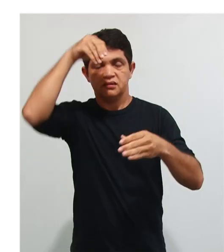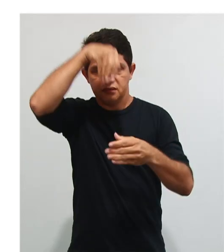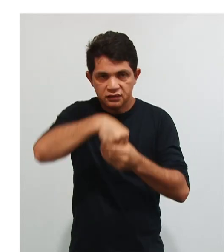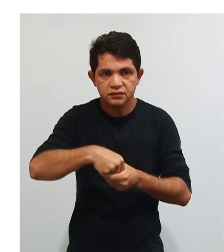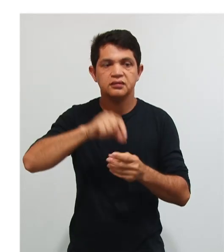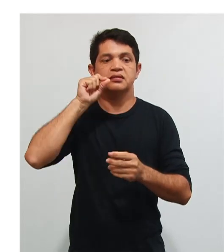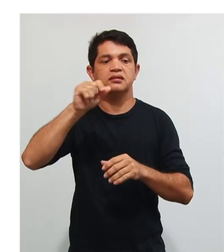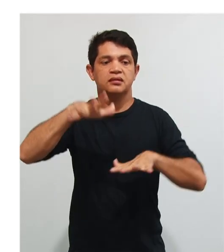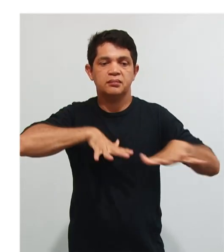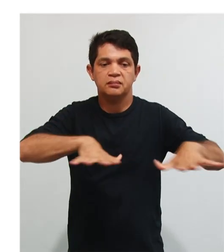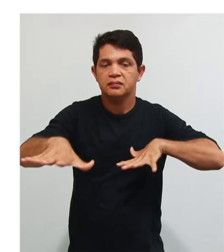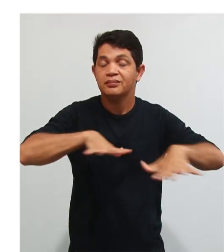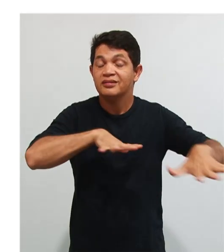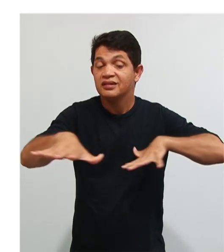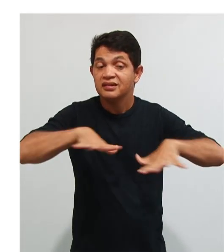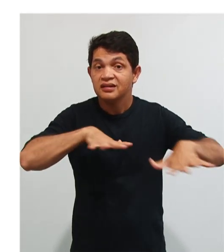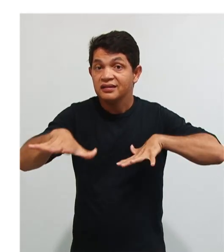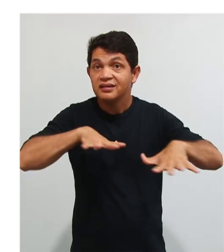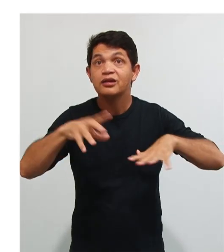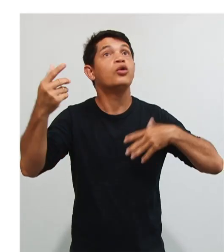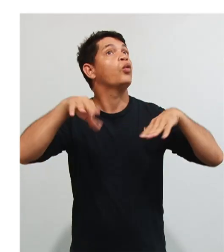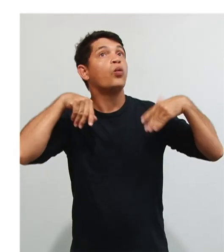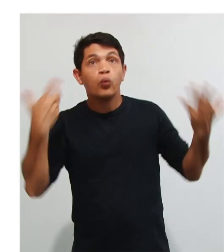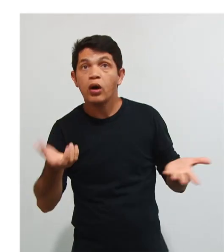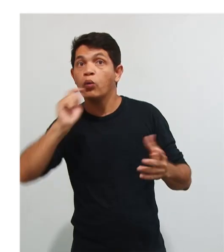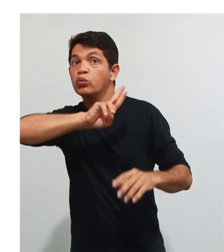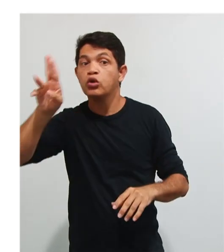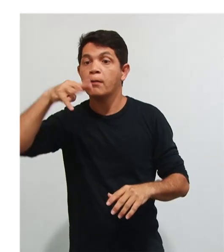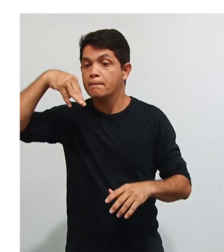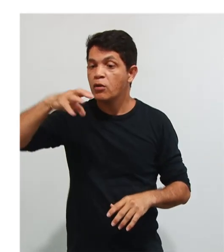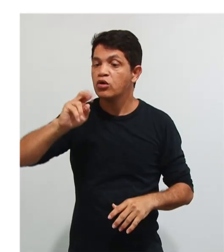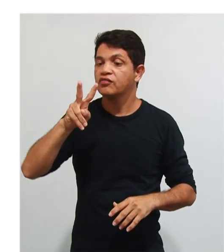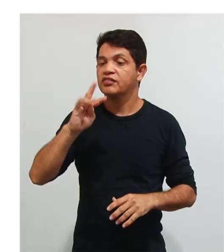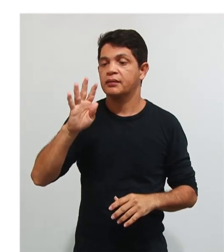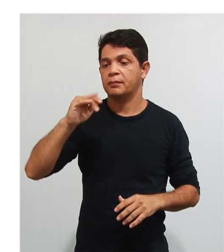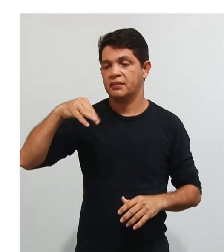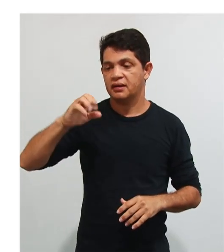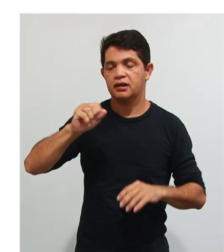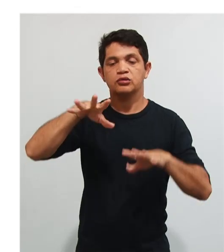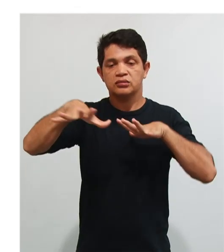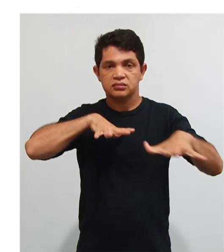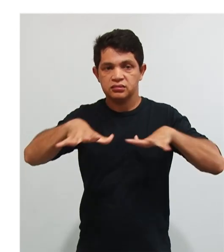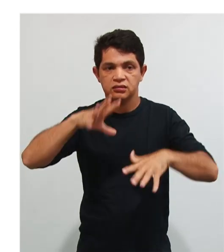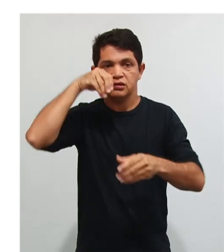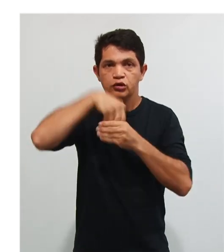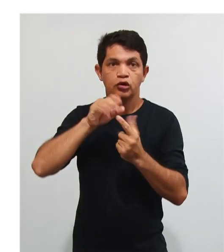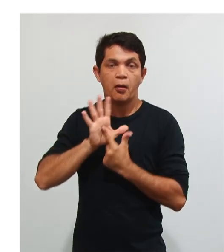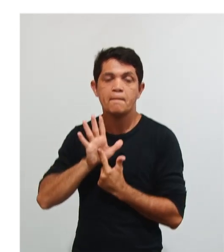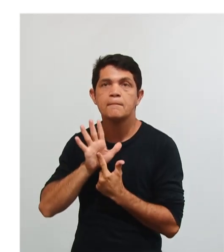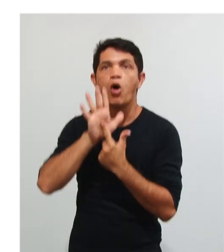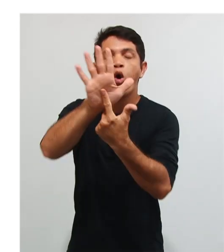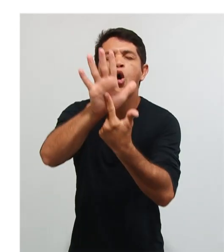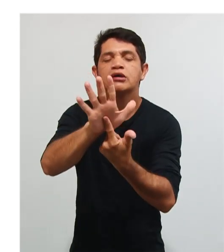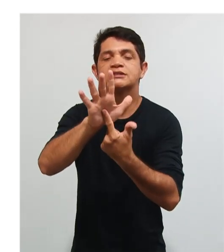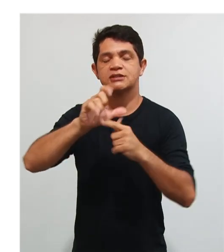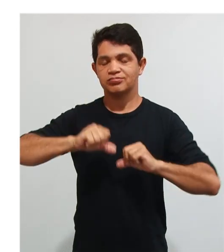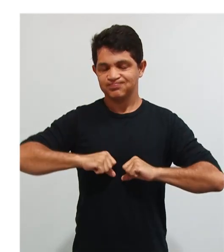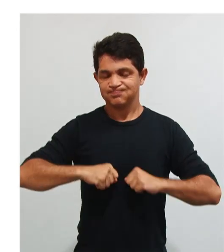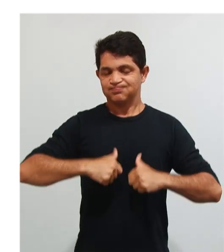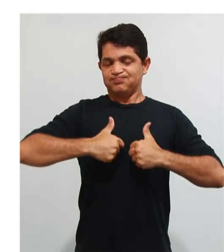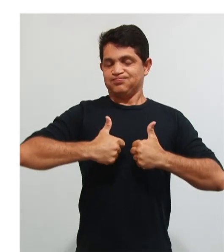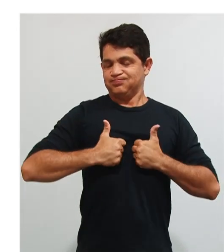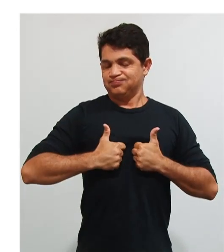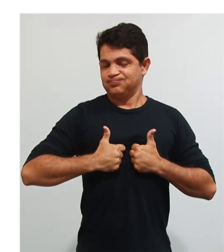Esse movimento, o que ele traz para a nossa organização? Ele demonstra a capacidade de mudança